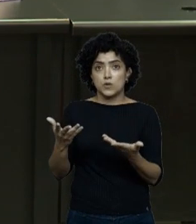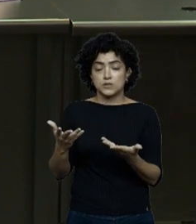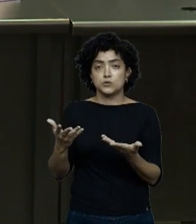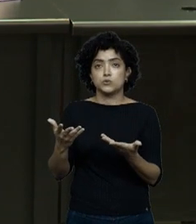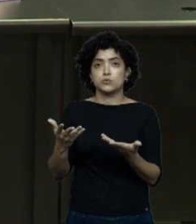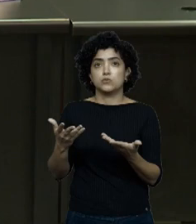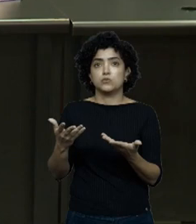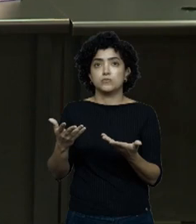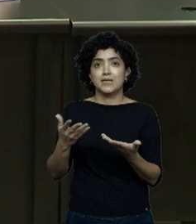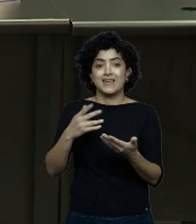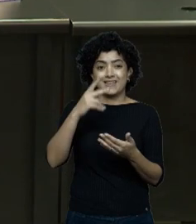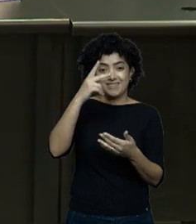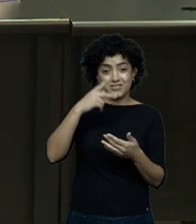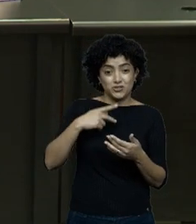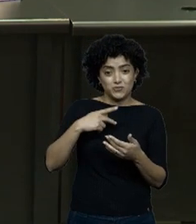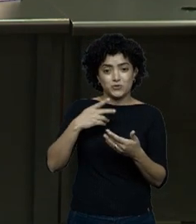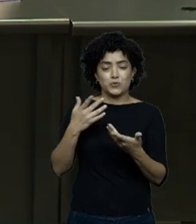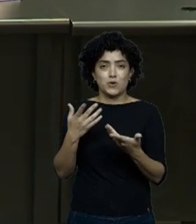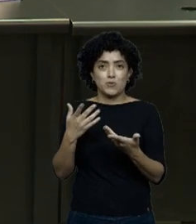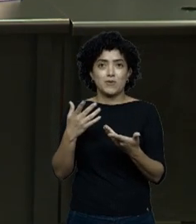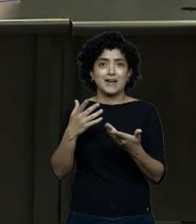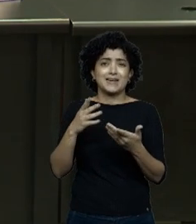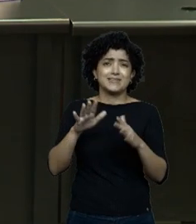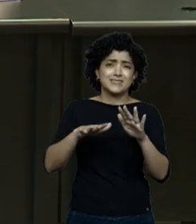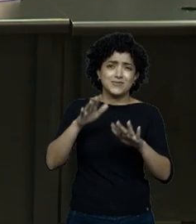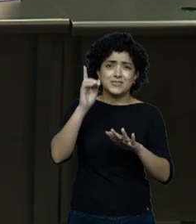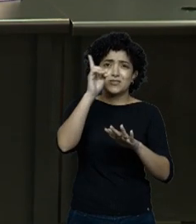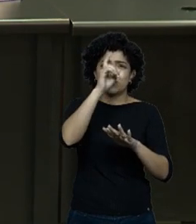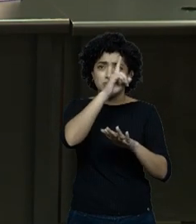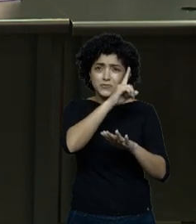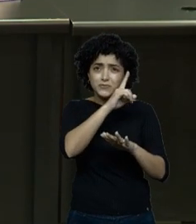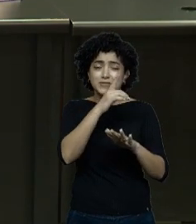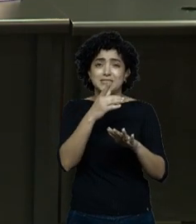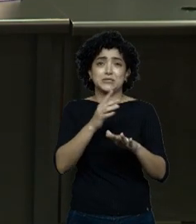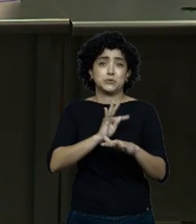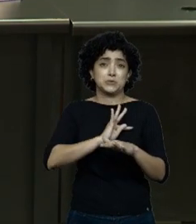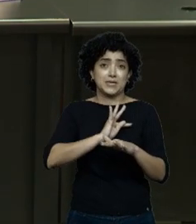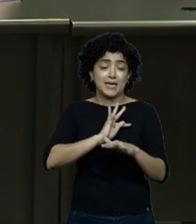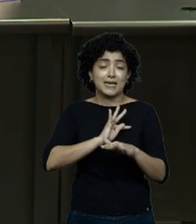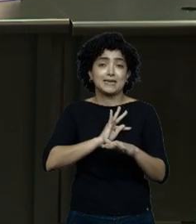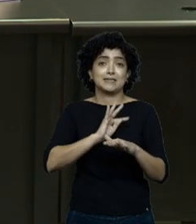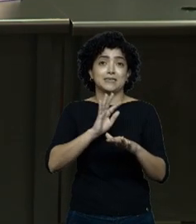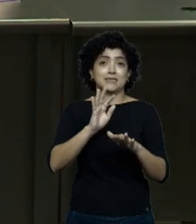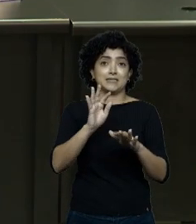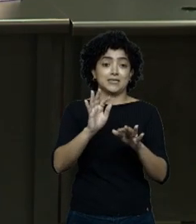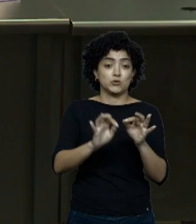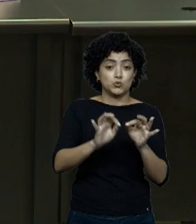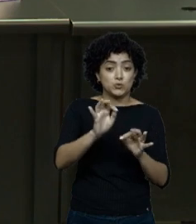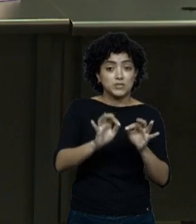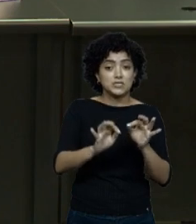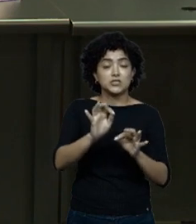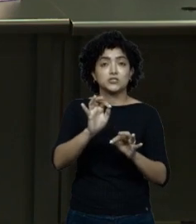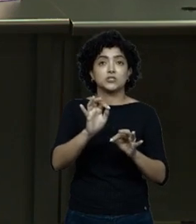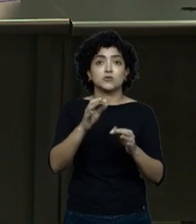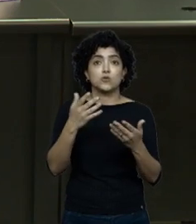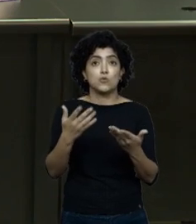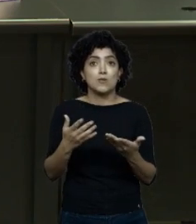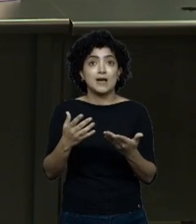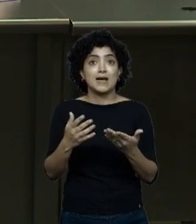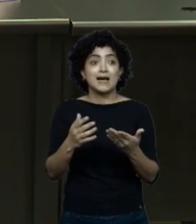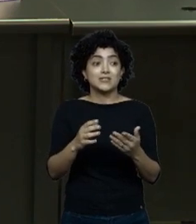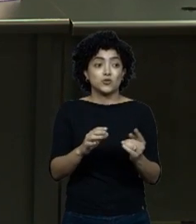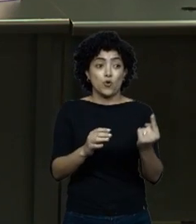é individualmente eu sei que é difícil fazer essa diferenciação às vezes é uma coisa muito técnica mesmo jurídica mas quando a questão diz respeito apenas